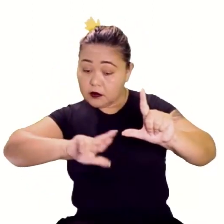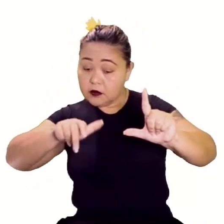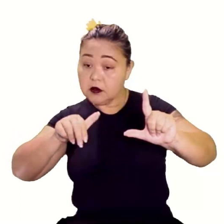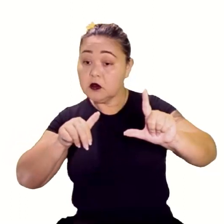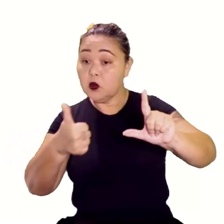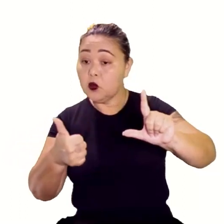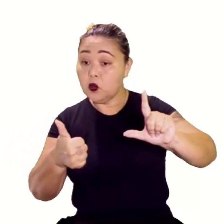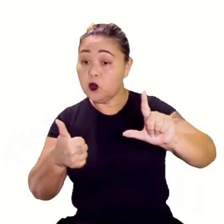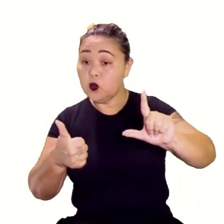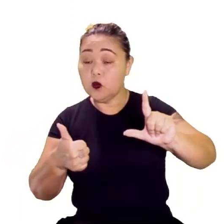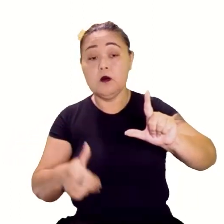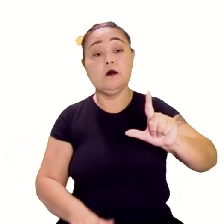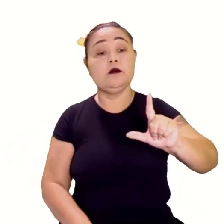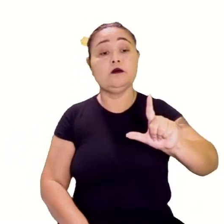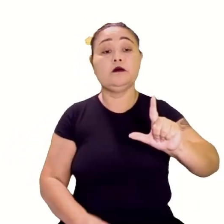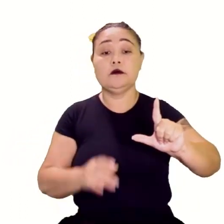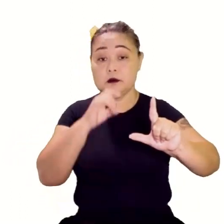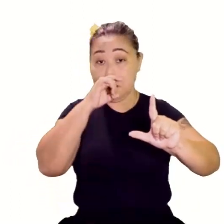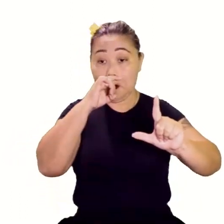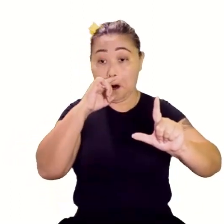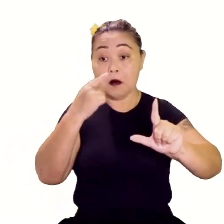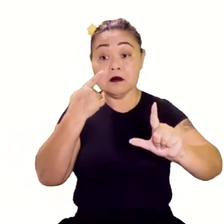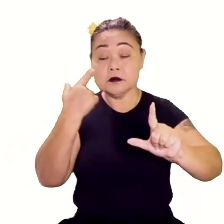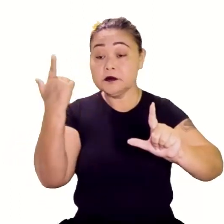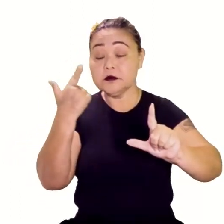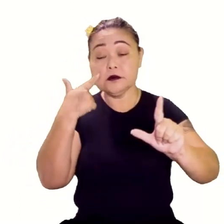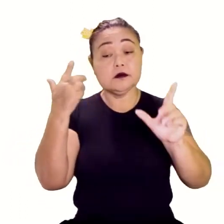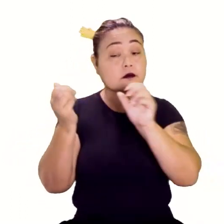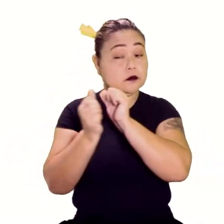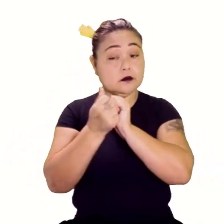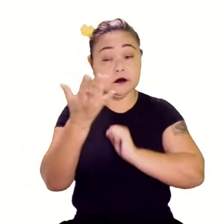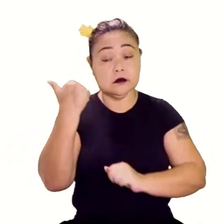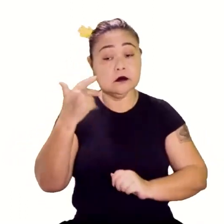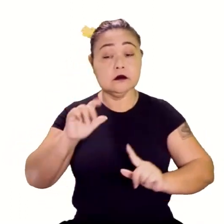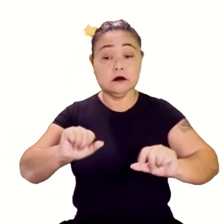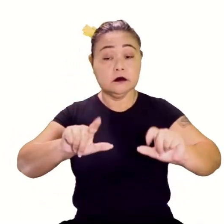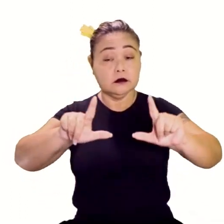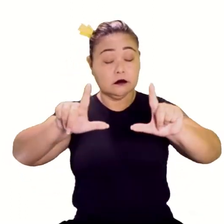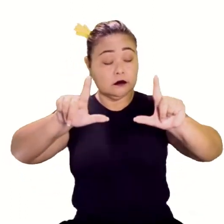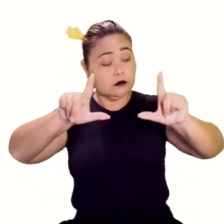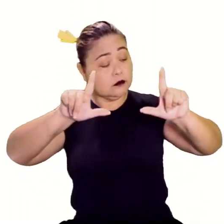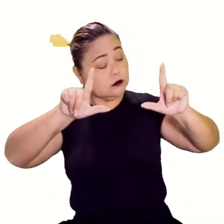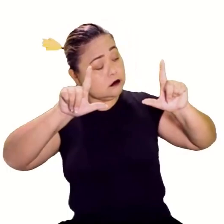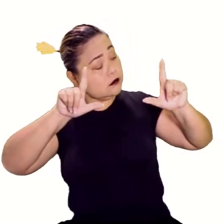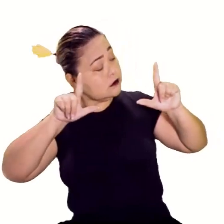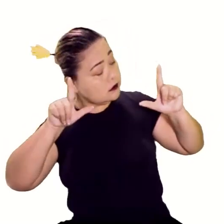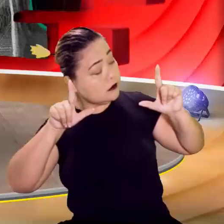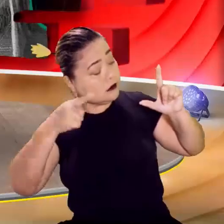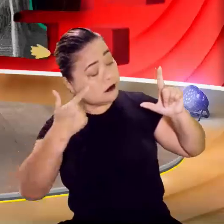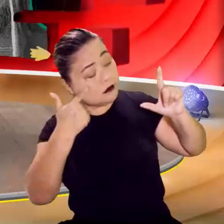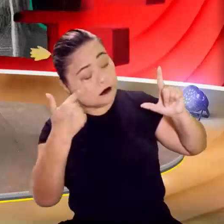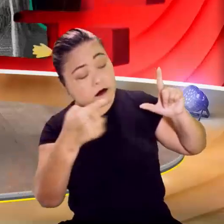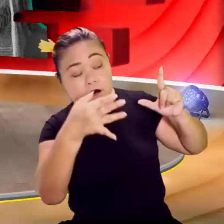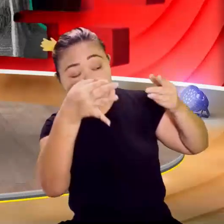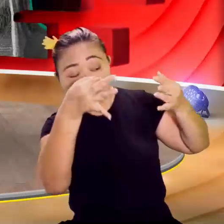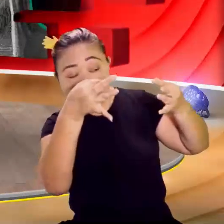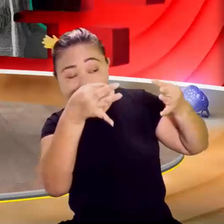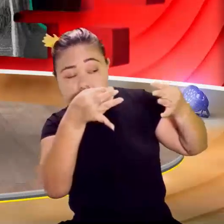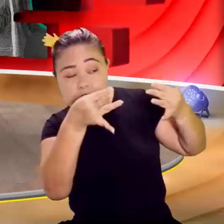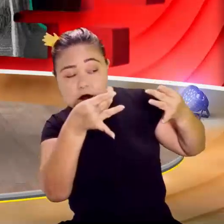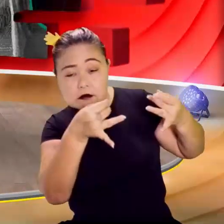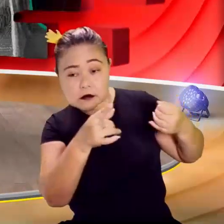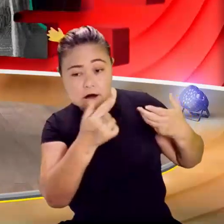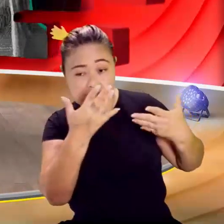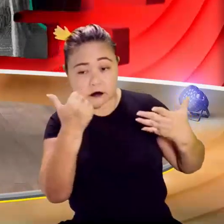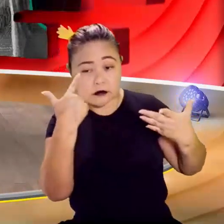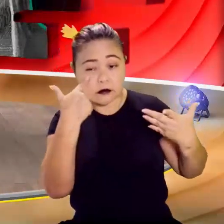diferente de 1. Então vamos dar uma olhadinha aí? Vamos junto aqui? Vamos até mais pertinho aqui para a gente ver esses detalhes? Vamos analisar